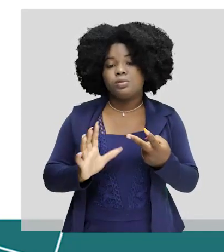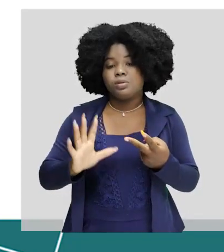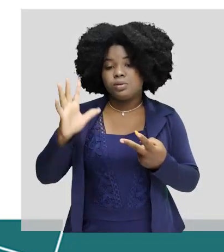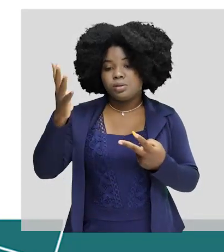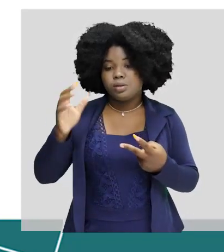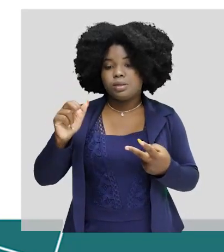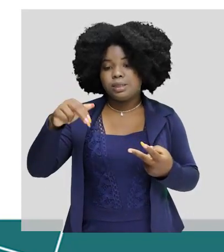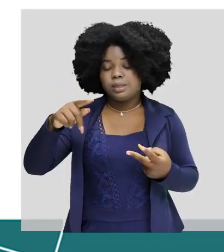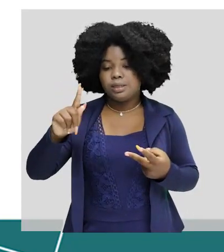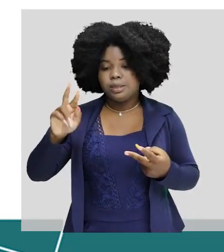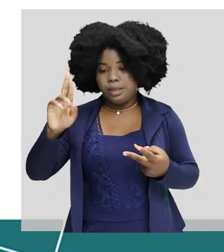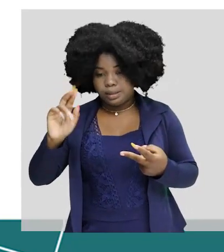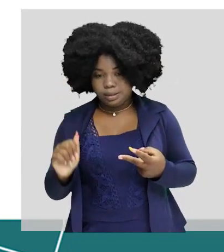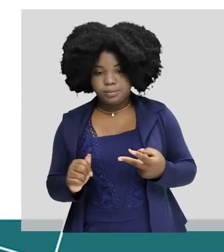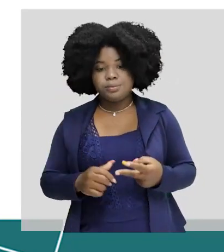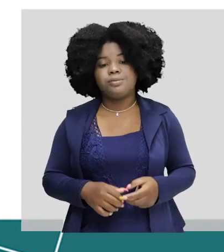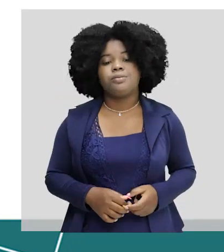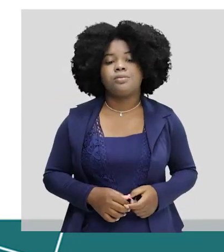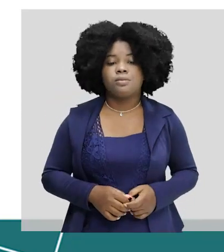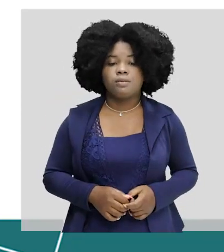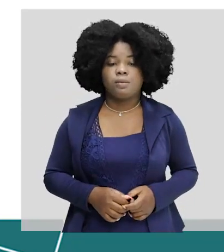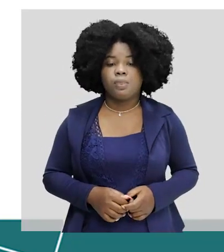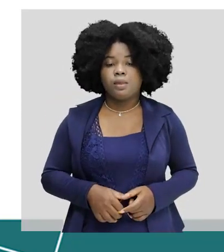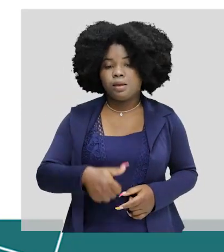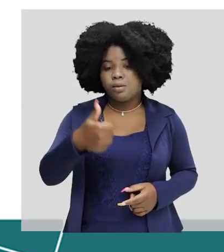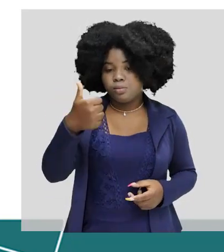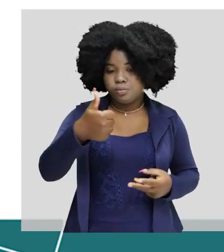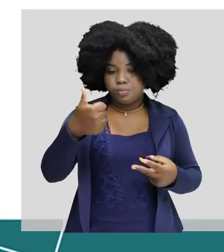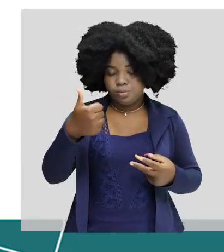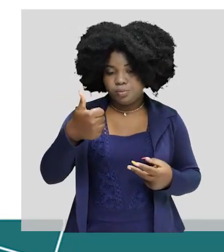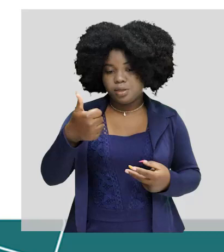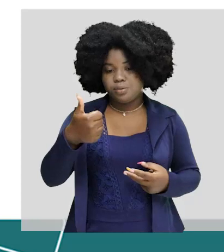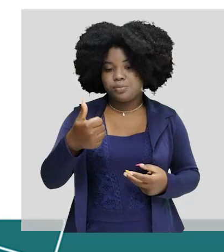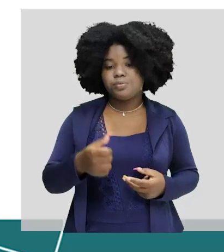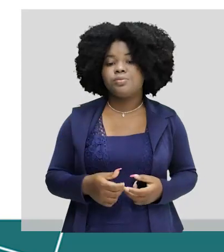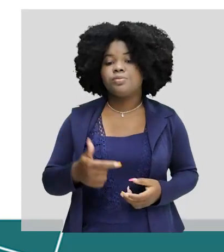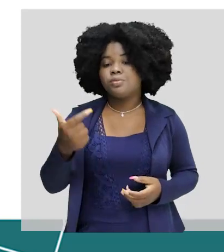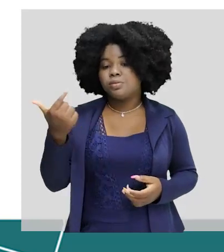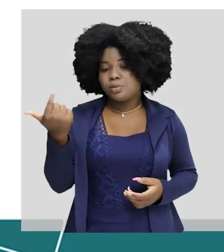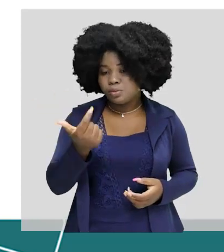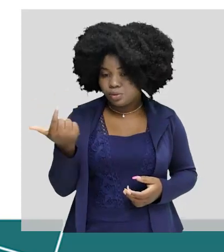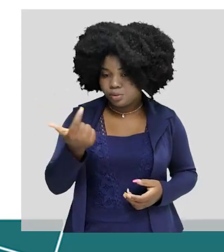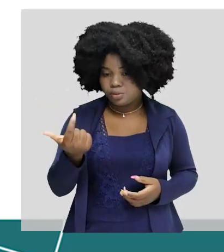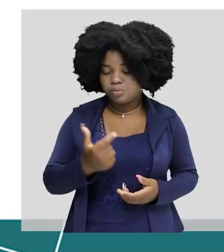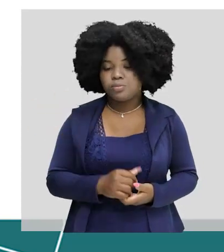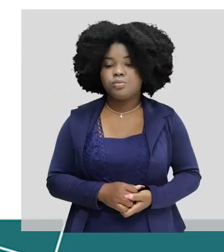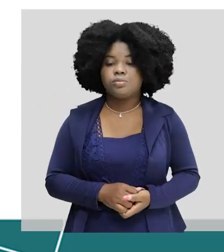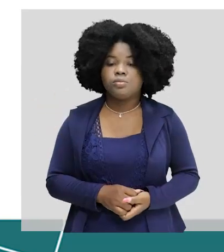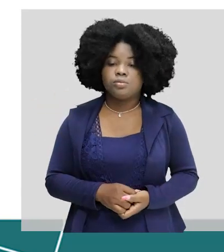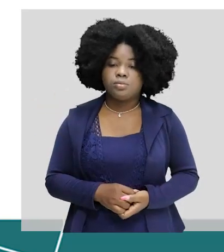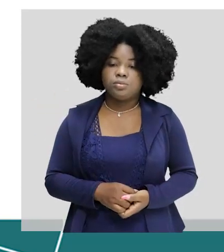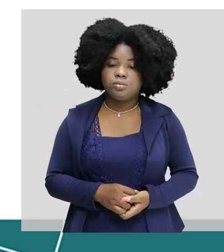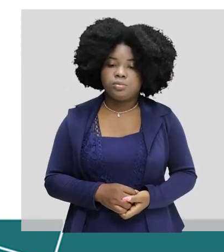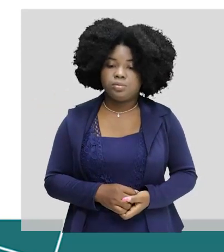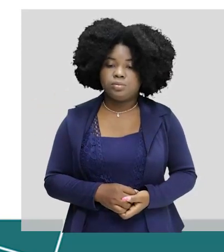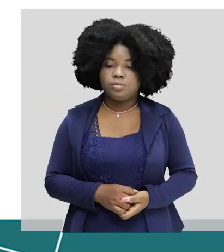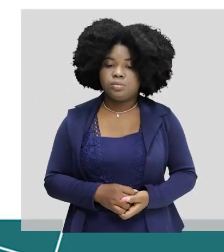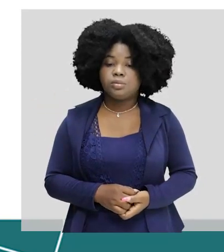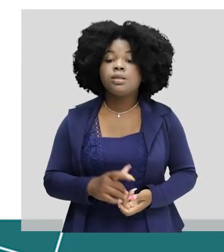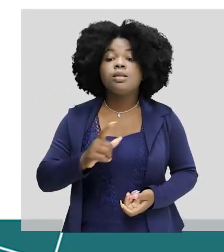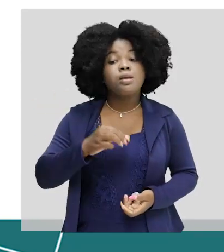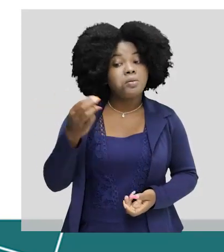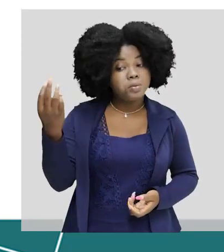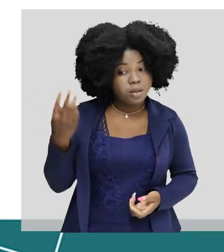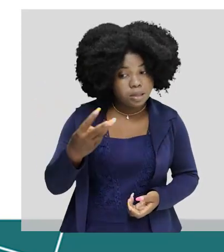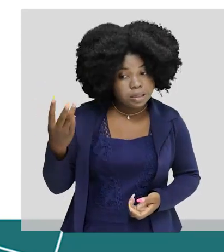complexo nuclear de Angra dos Reis, o reator de Angra 1 e o reator de Angra 2, né? Existe um